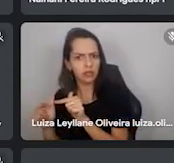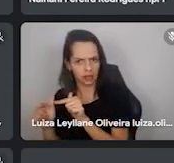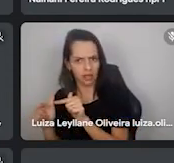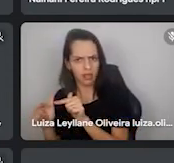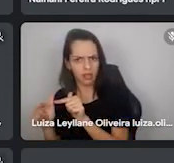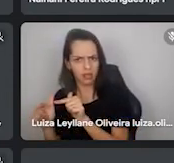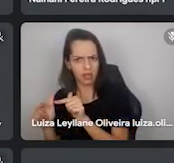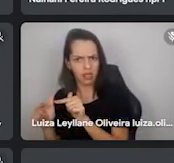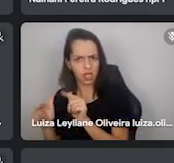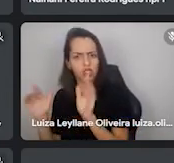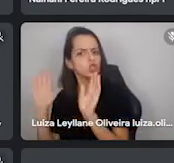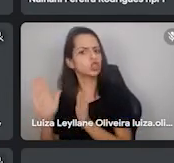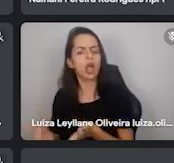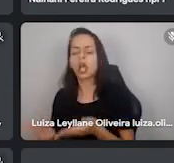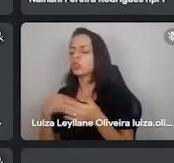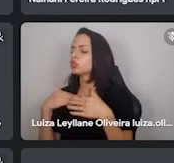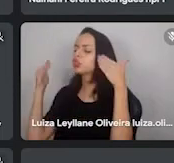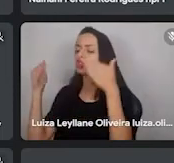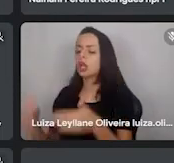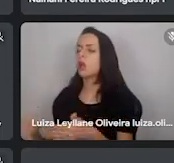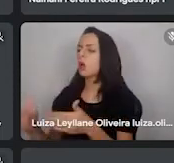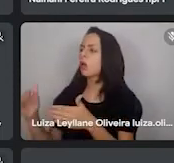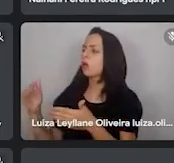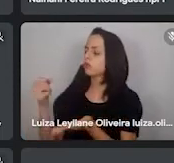para executar uma atividade?